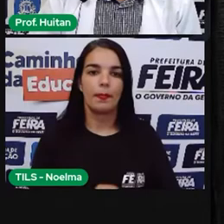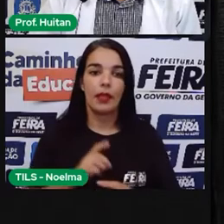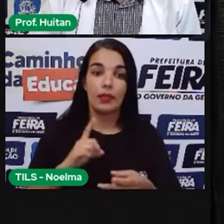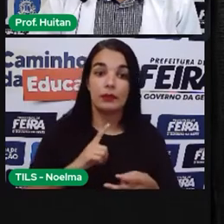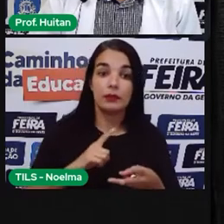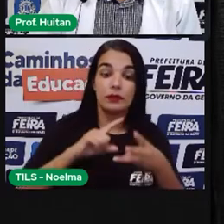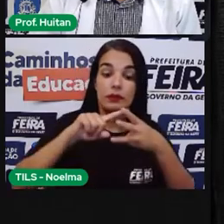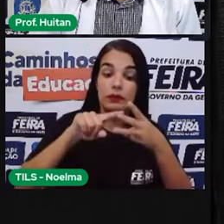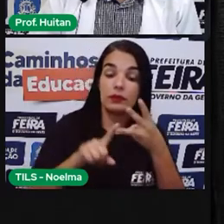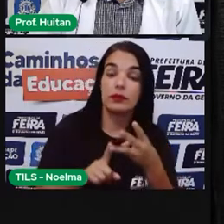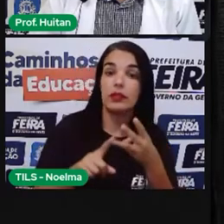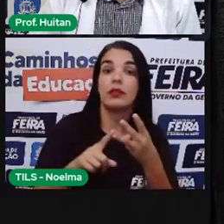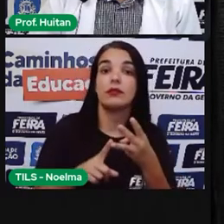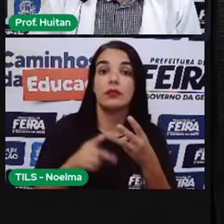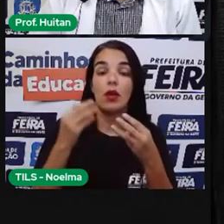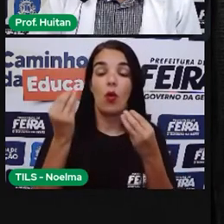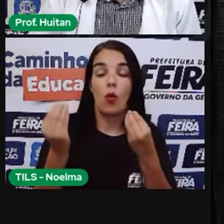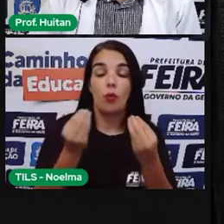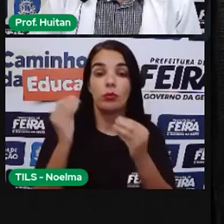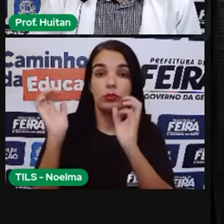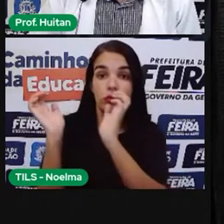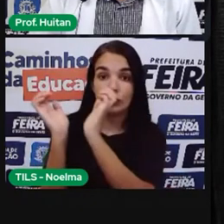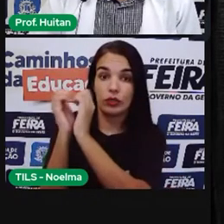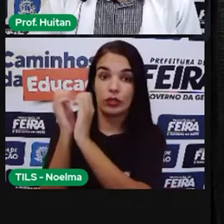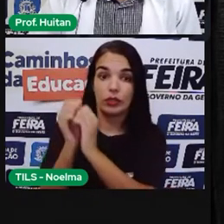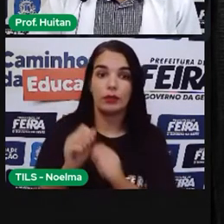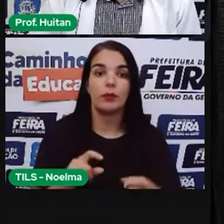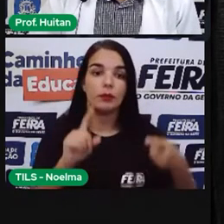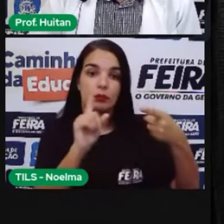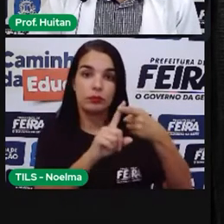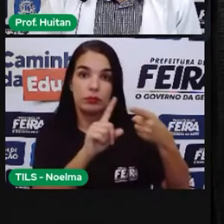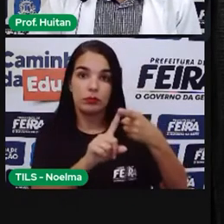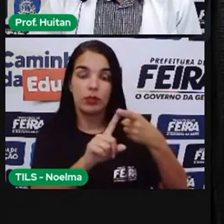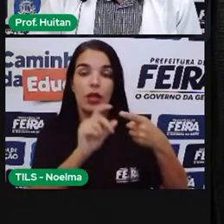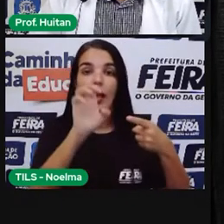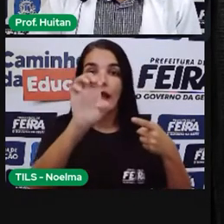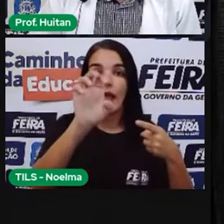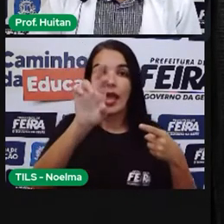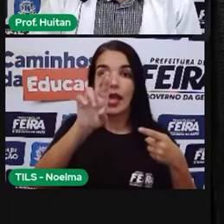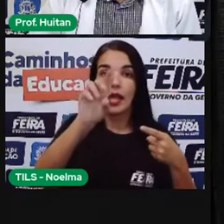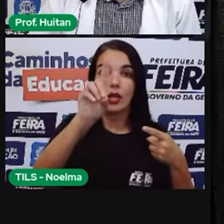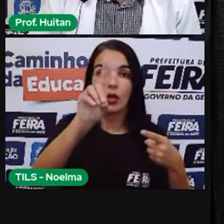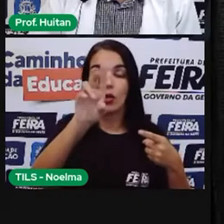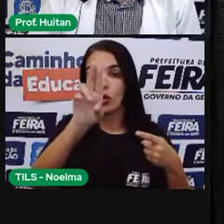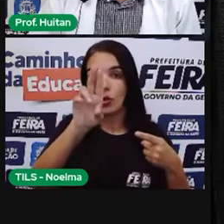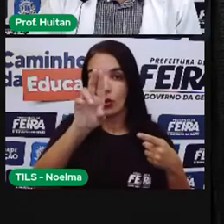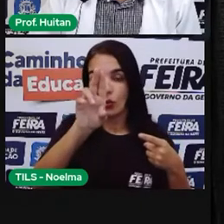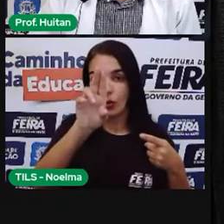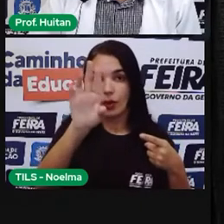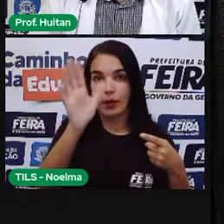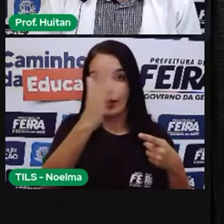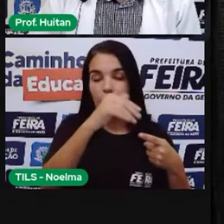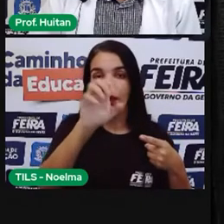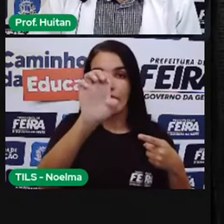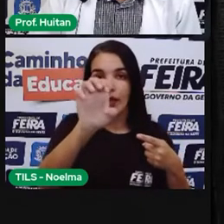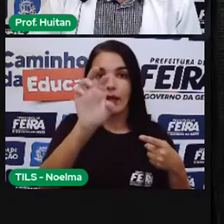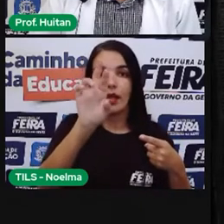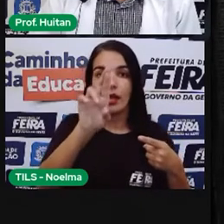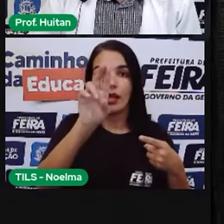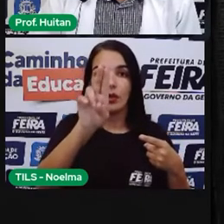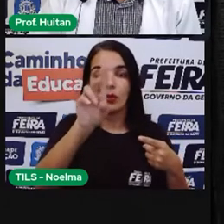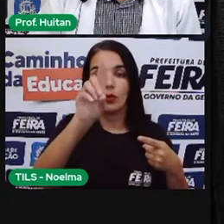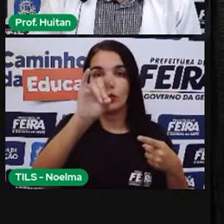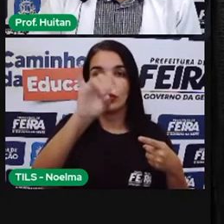ambientada dentro desses três gêneros. Quais são eles? O gênero erudito ou clássico, né? A gente chama de clássico, mas o